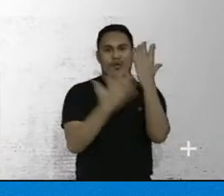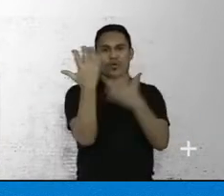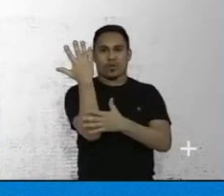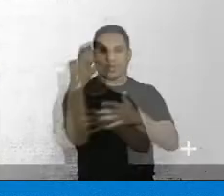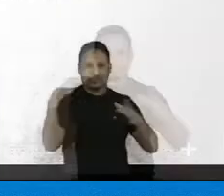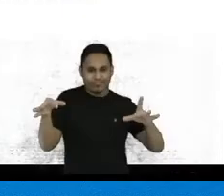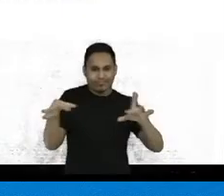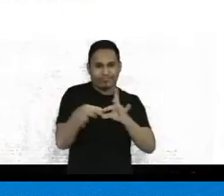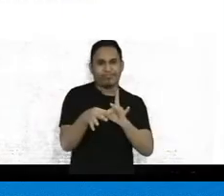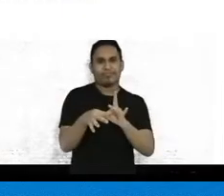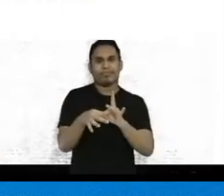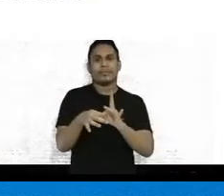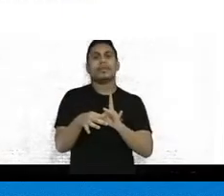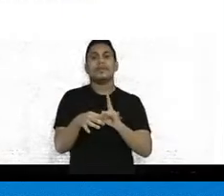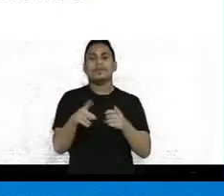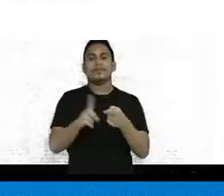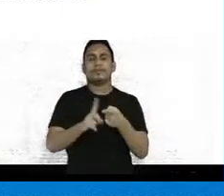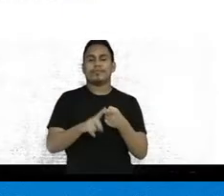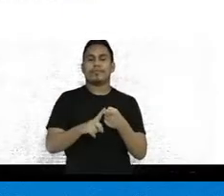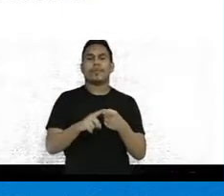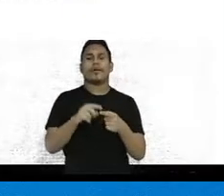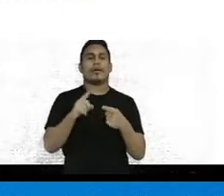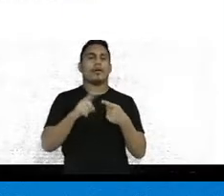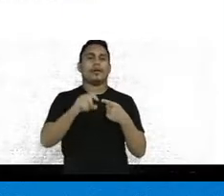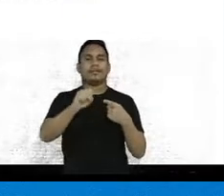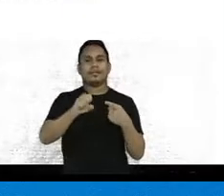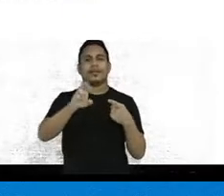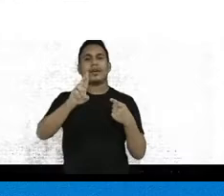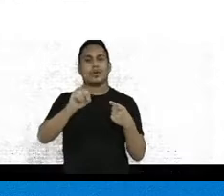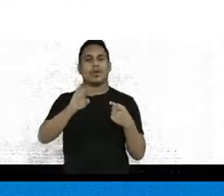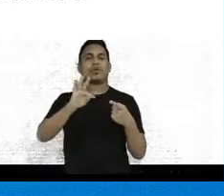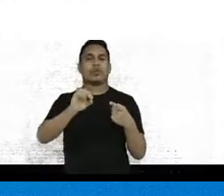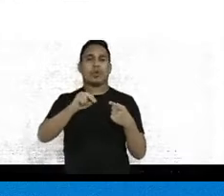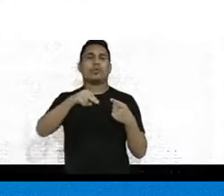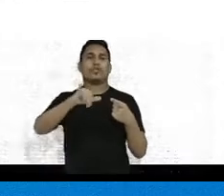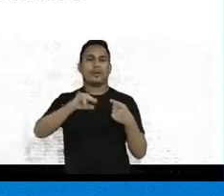nome de serotonina, dopamina, existe também